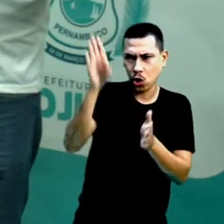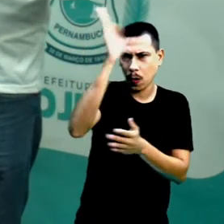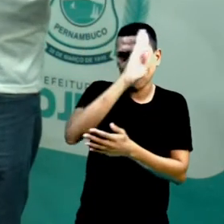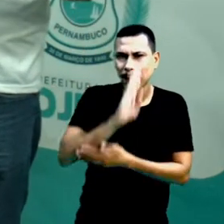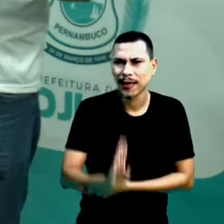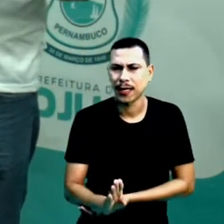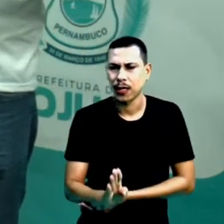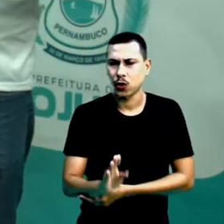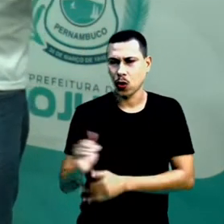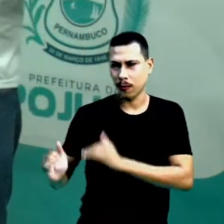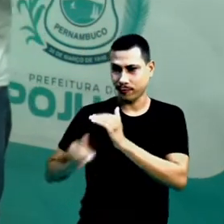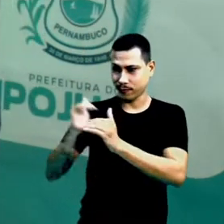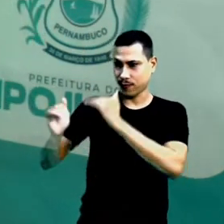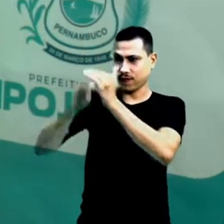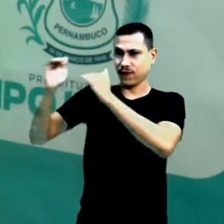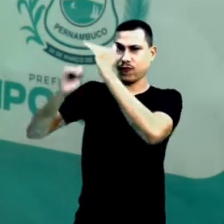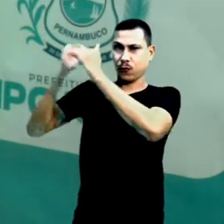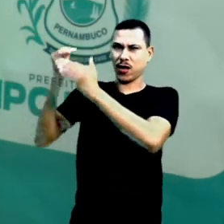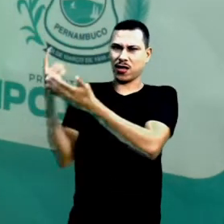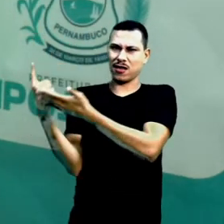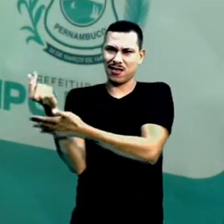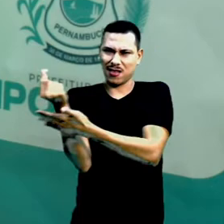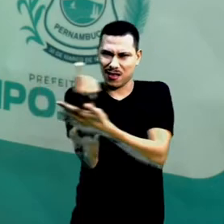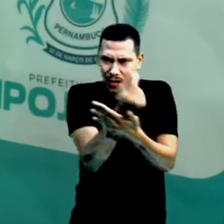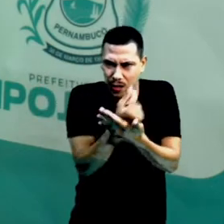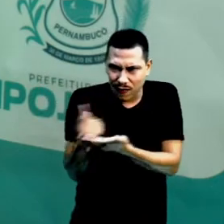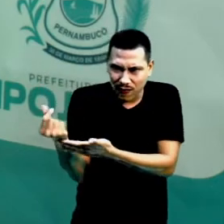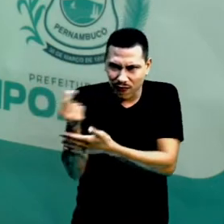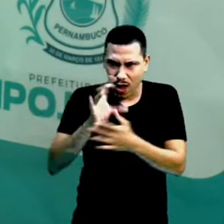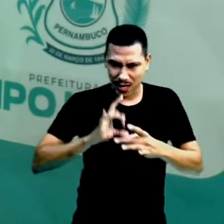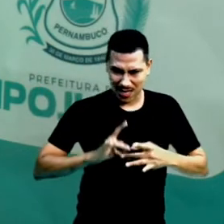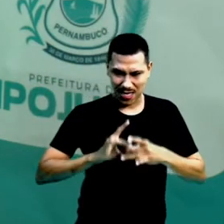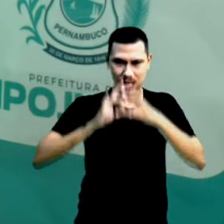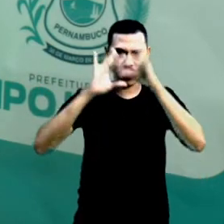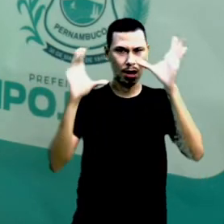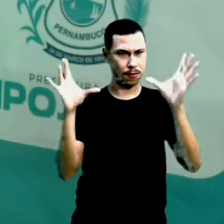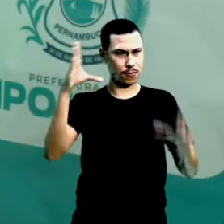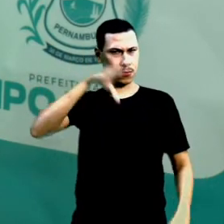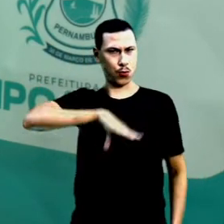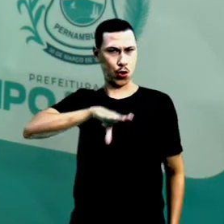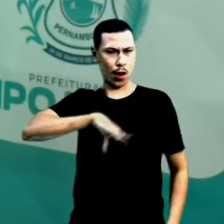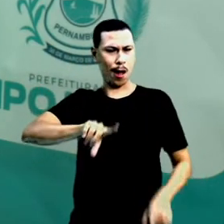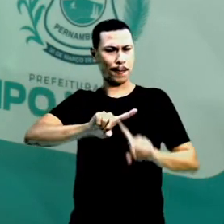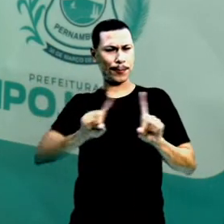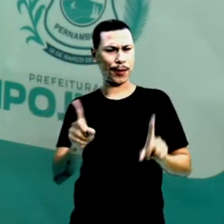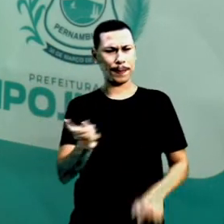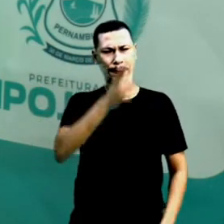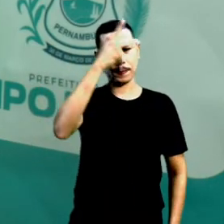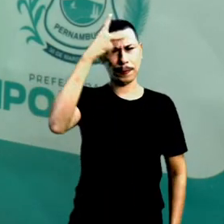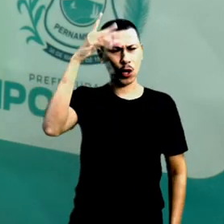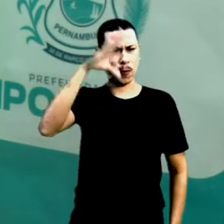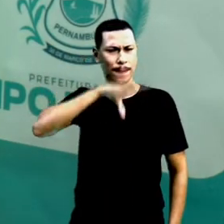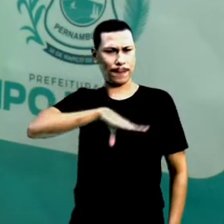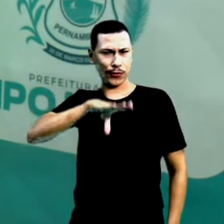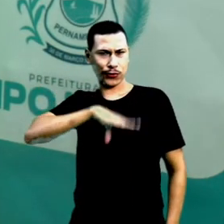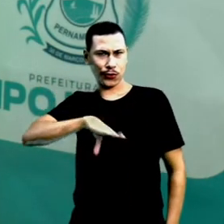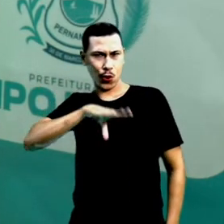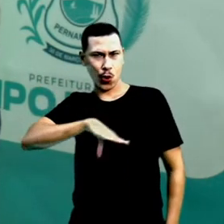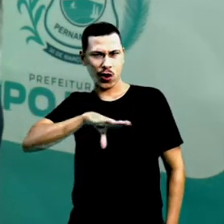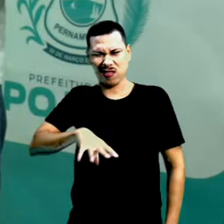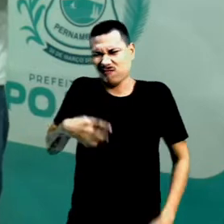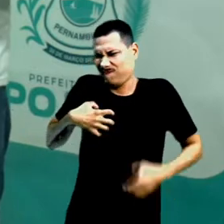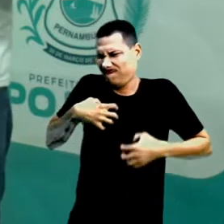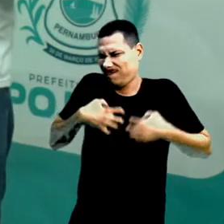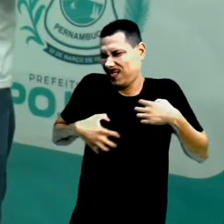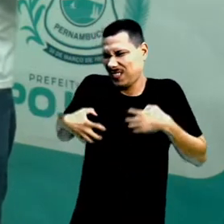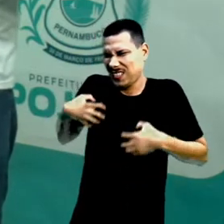um desenvolvimento muito mais independente de Portugal. E os portugueses, eles vão acabar ficando